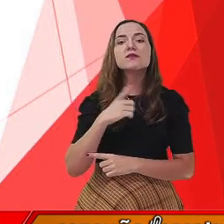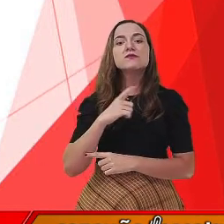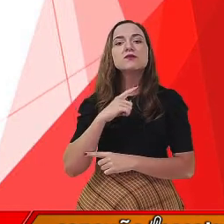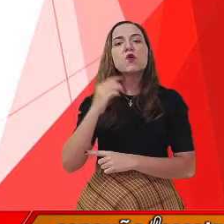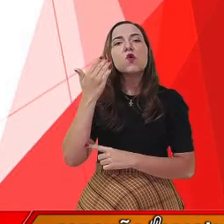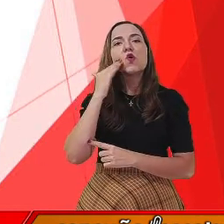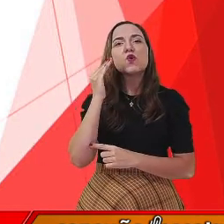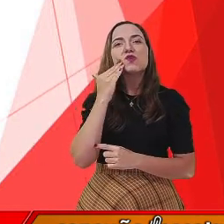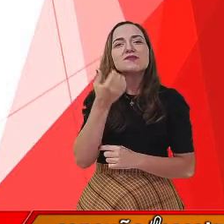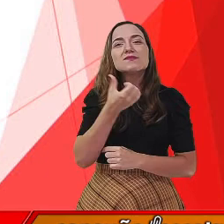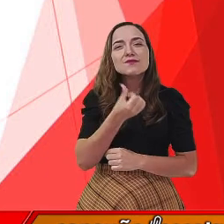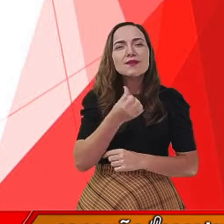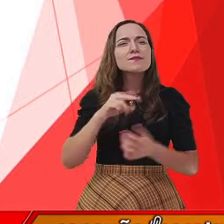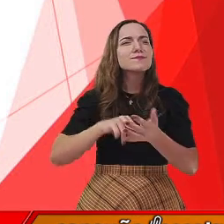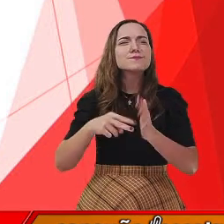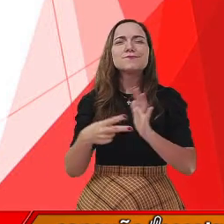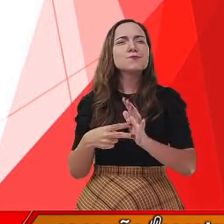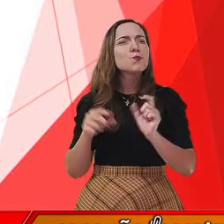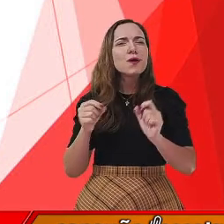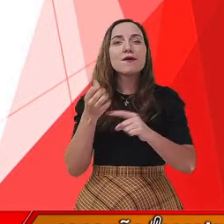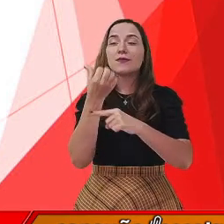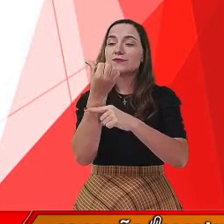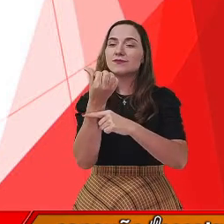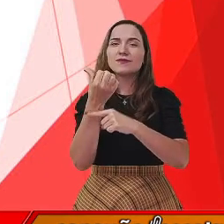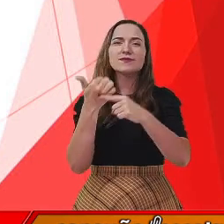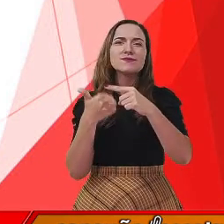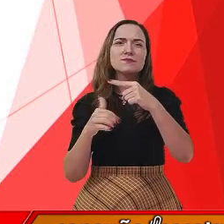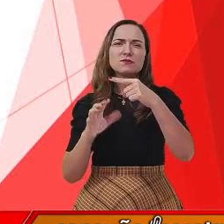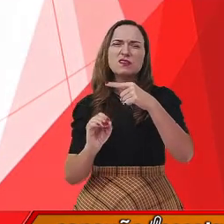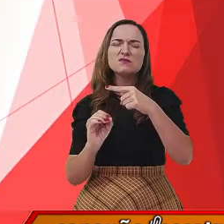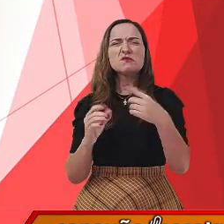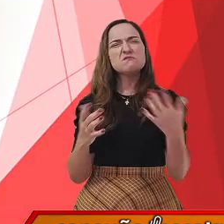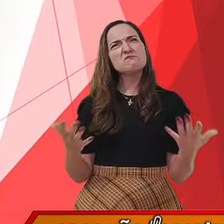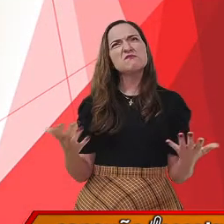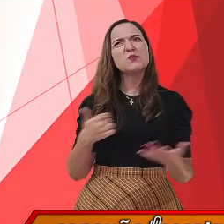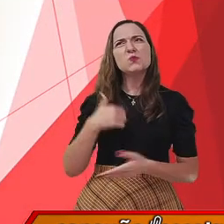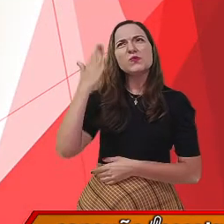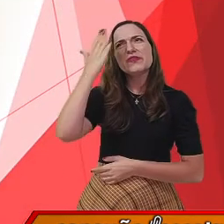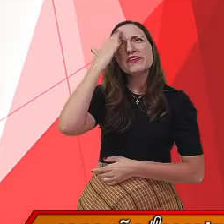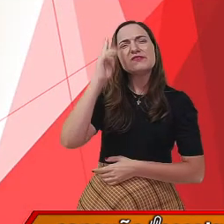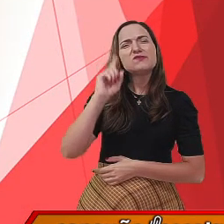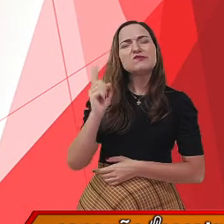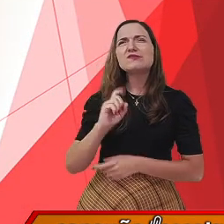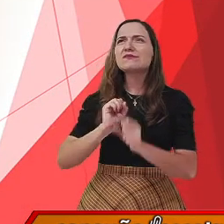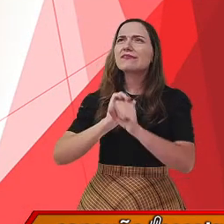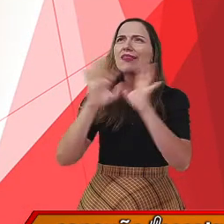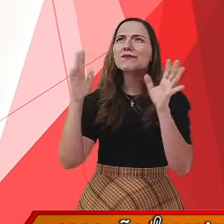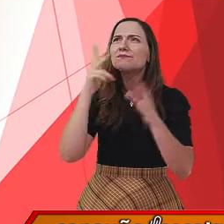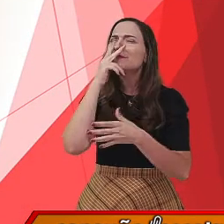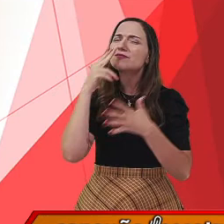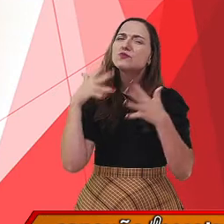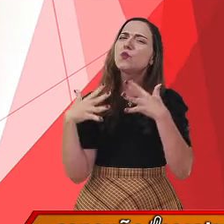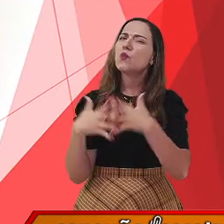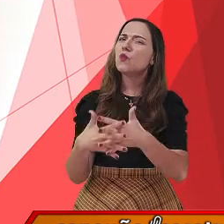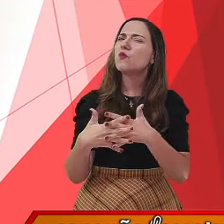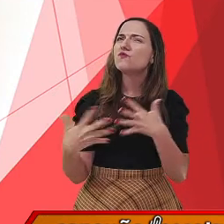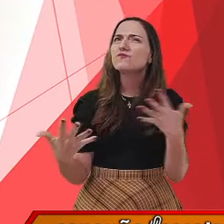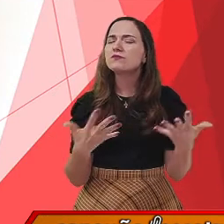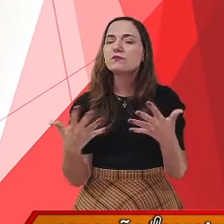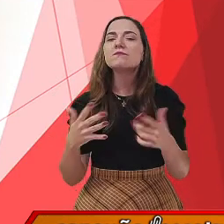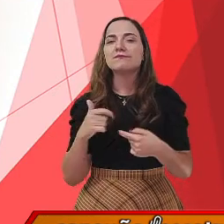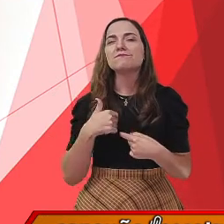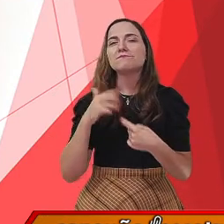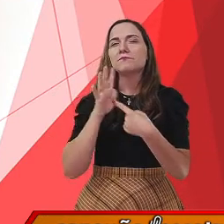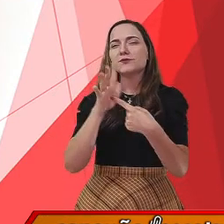6/10. Ai, professora, não entendi como se lê. Não sei esse negócio não. Então vamos para